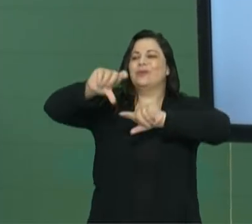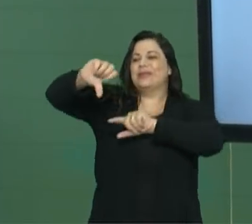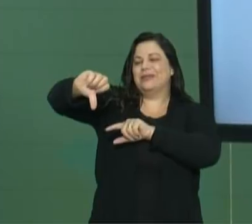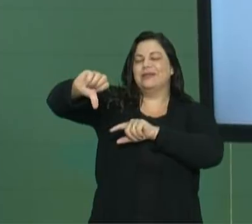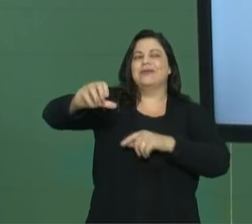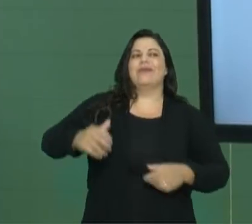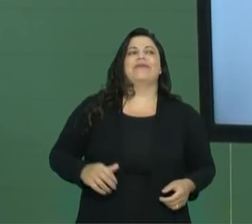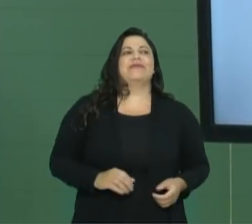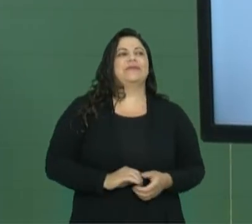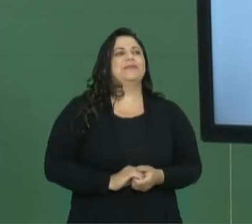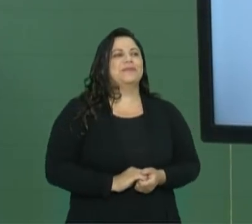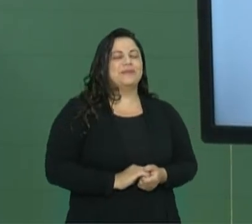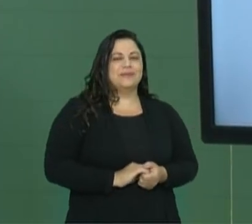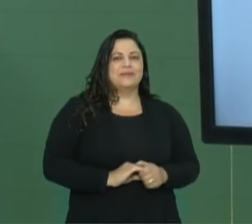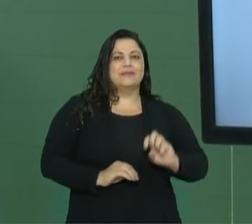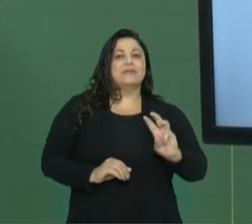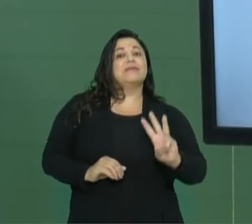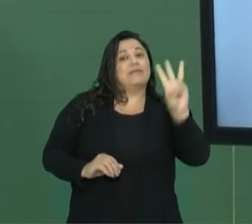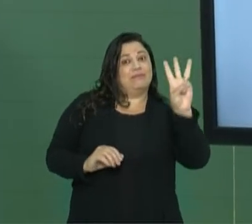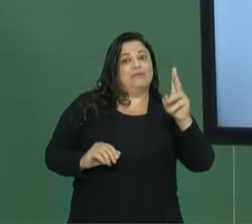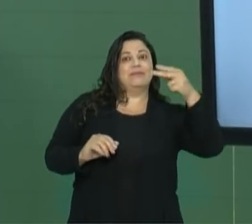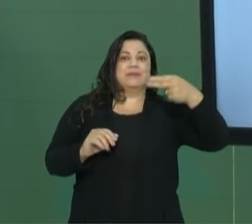seja,